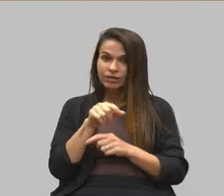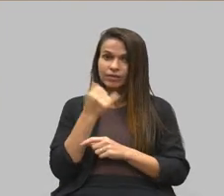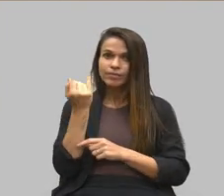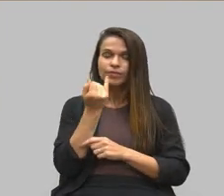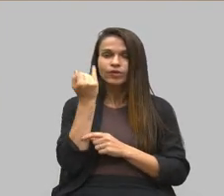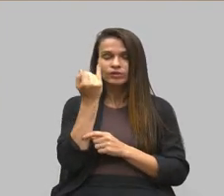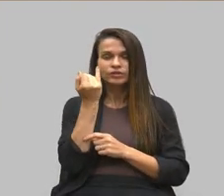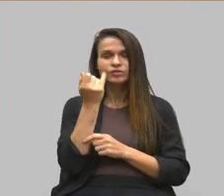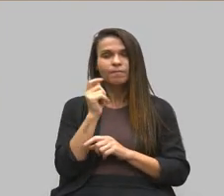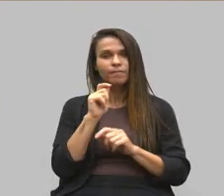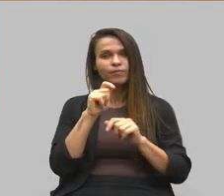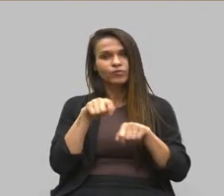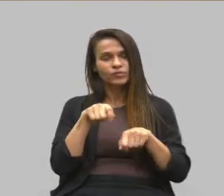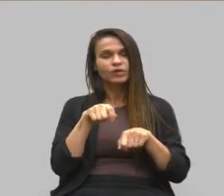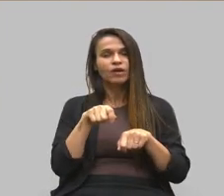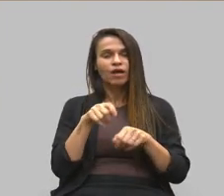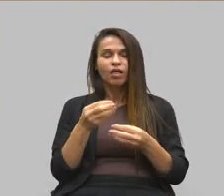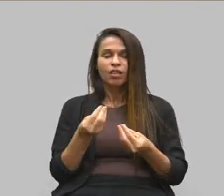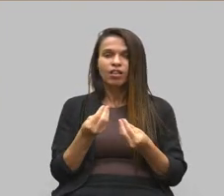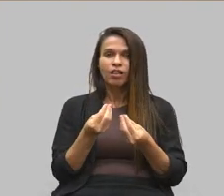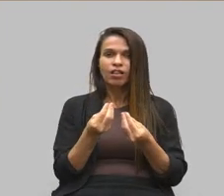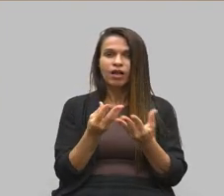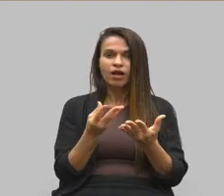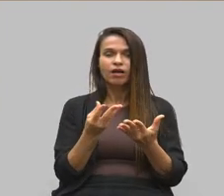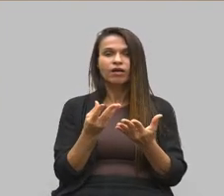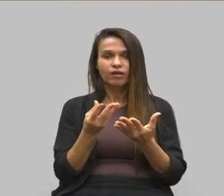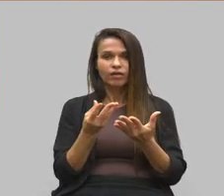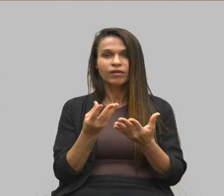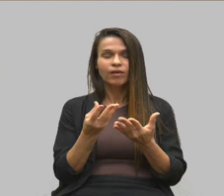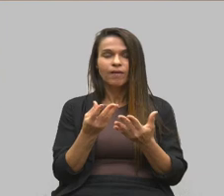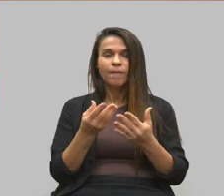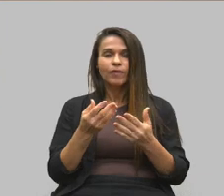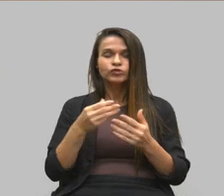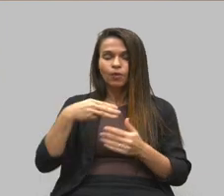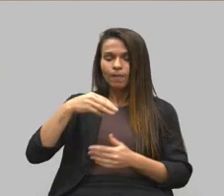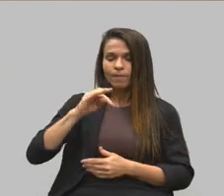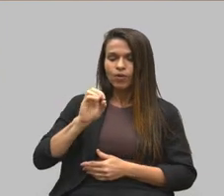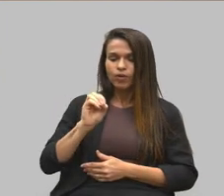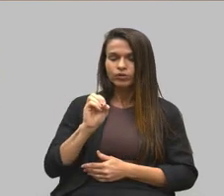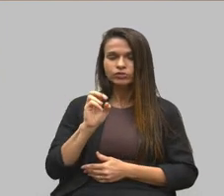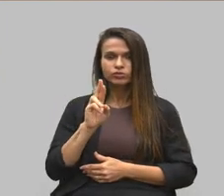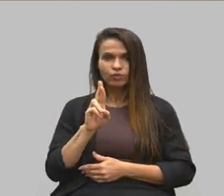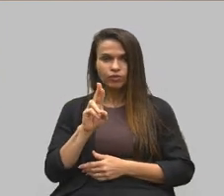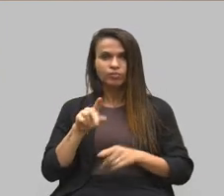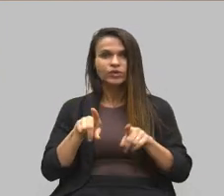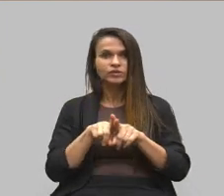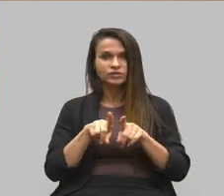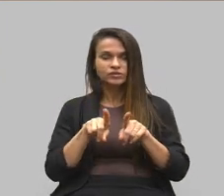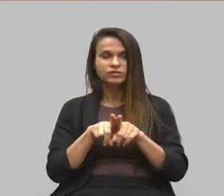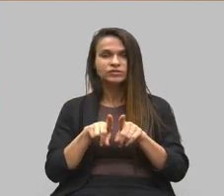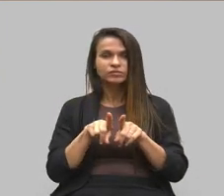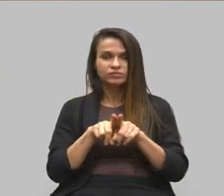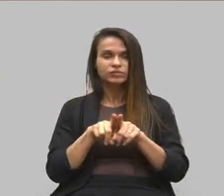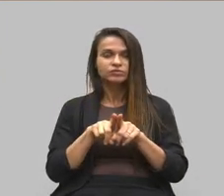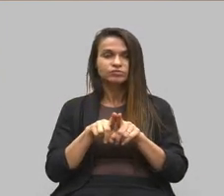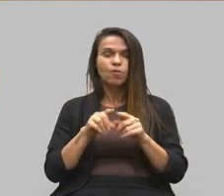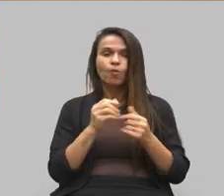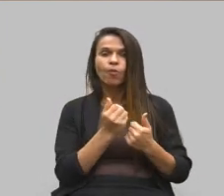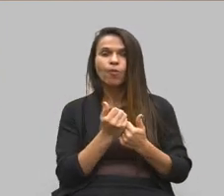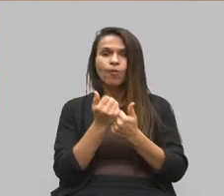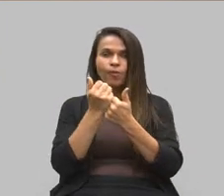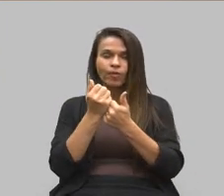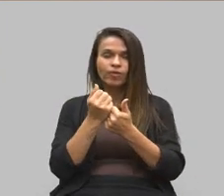para poder não só beneficiar aspectos puramente motores mas também extrapolando esses ganhos para questões de